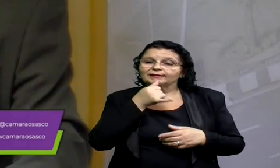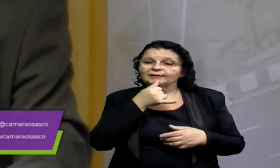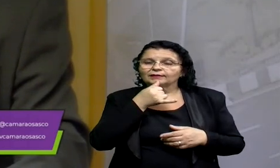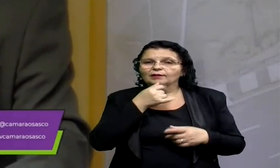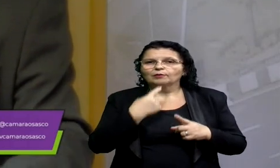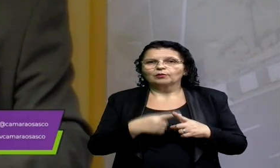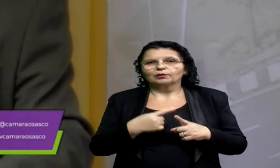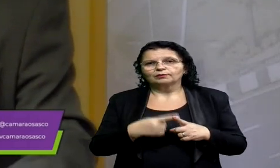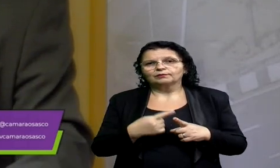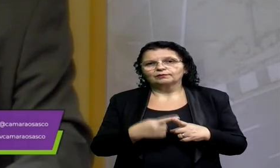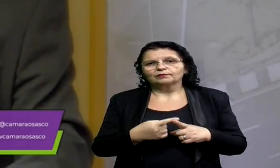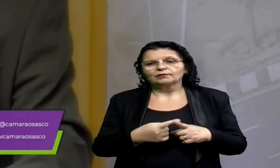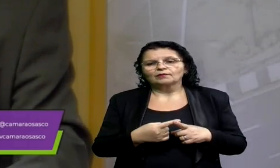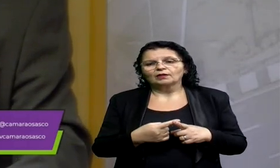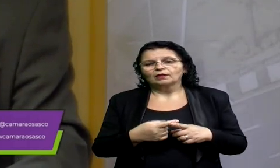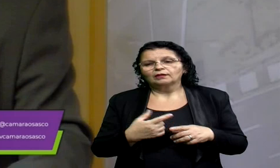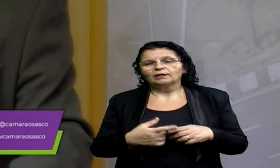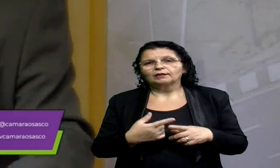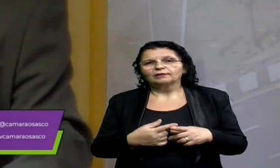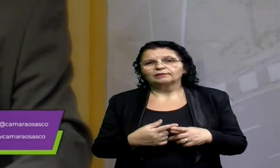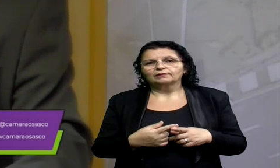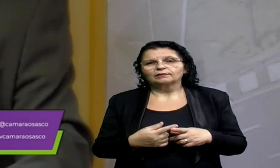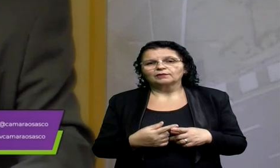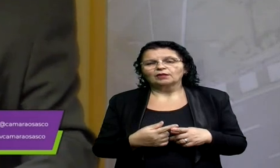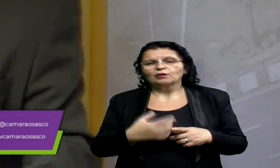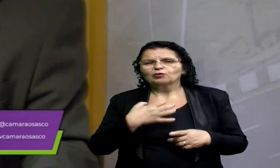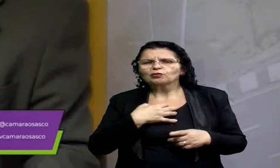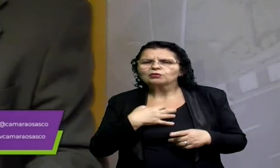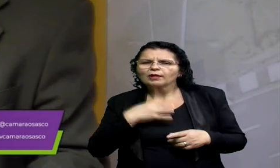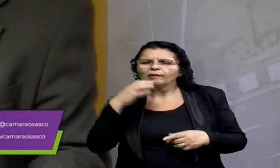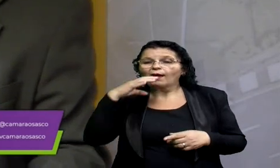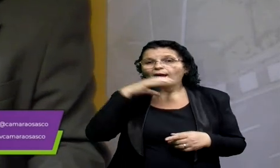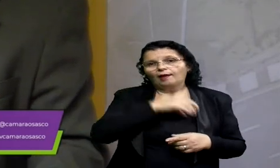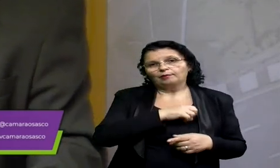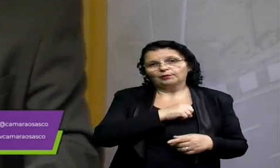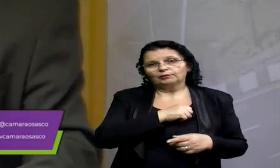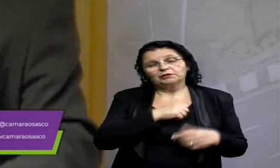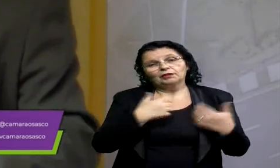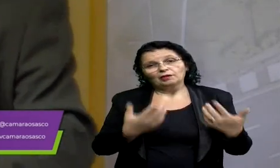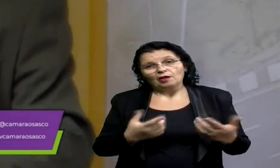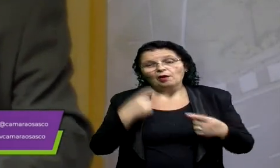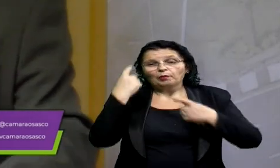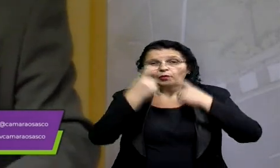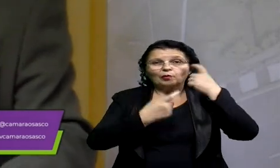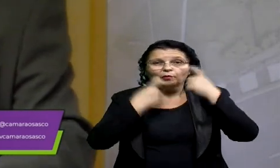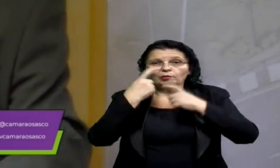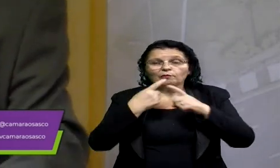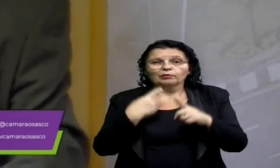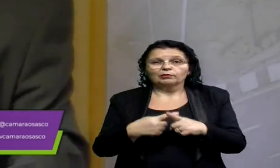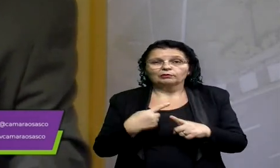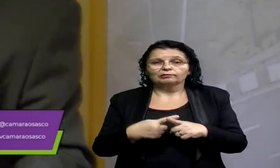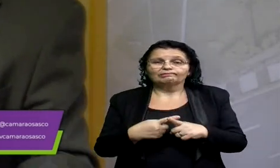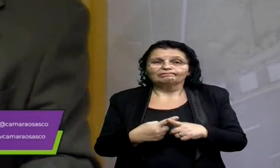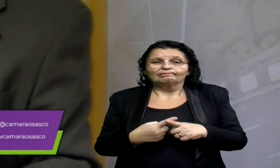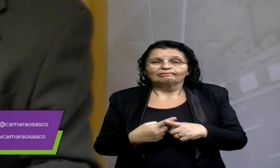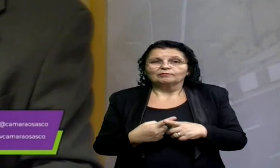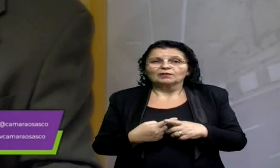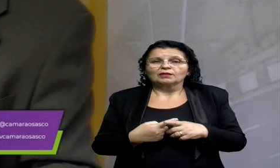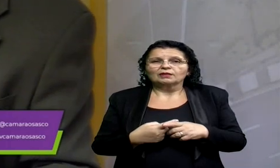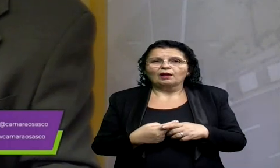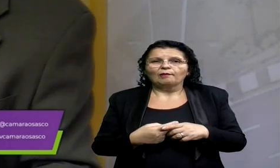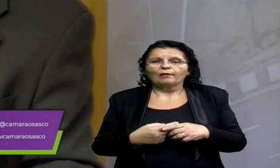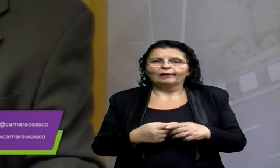eh não está sendo atendido de uma maneira mais rápida então eu me preocupa isso porque eh com essa